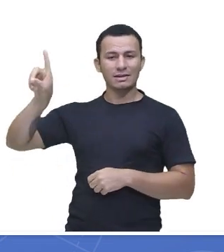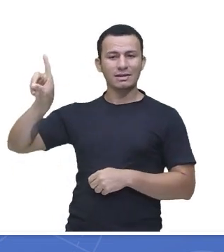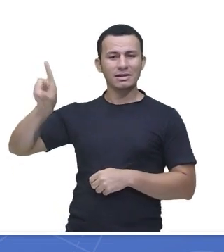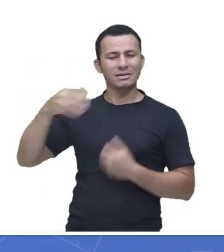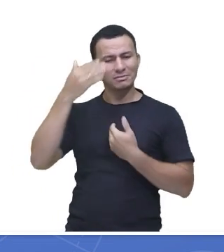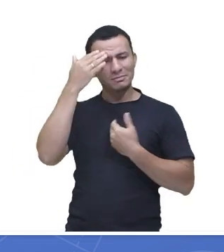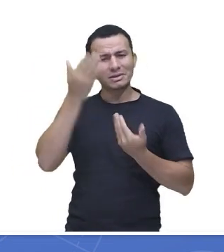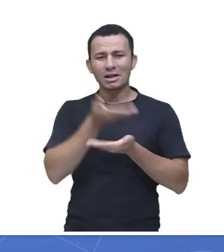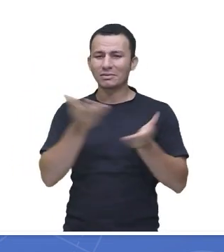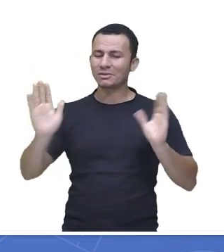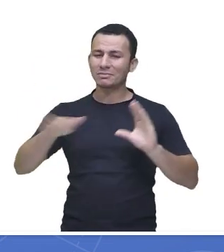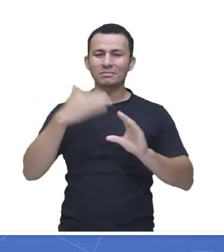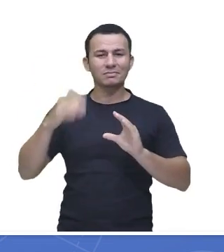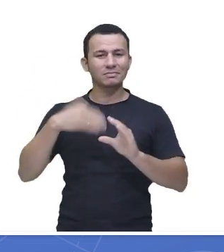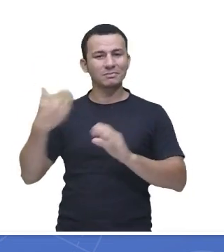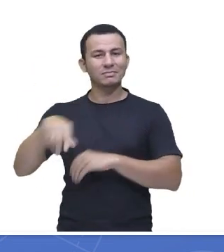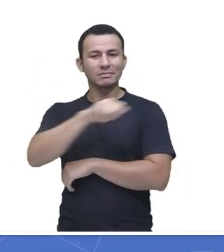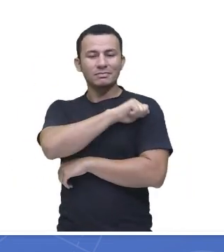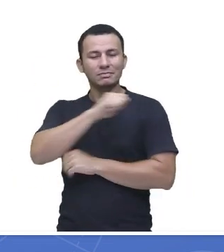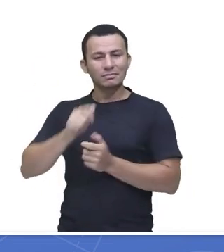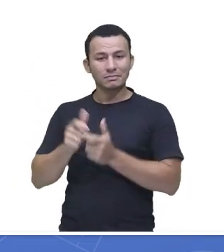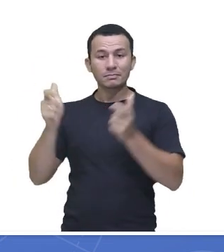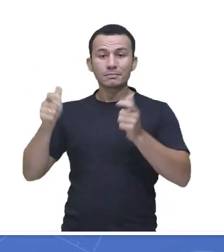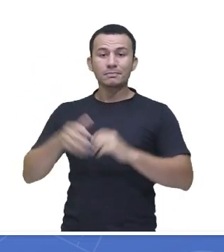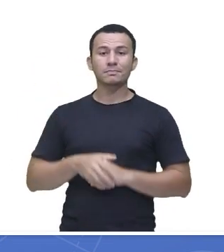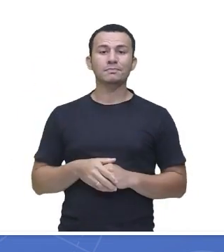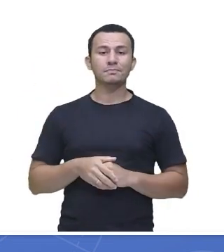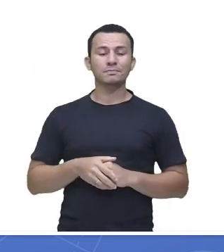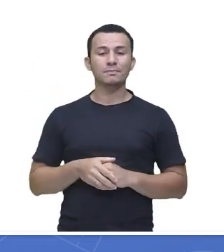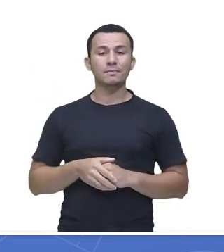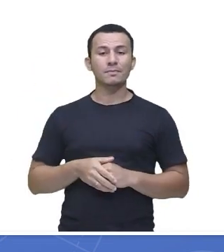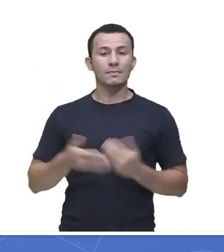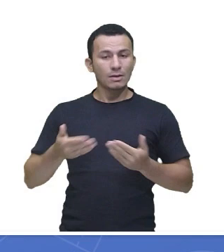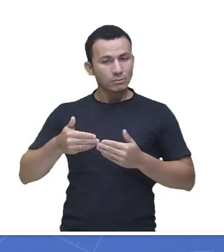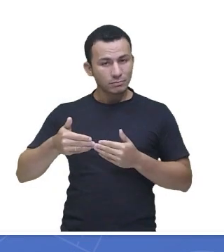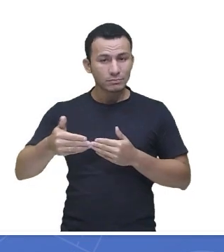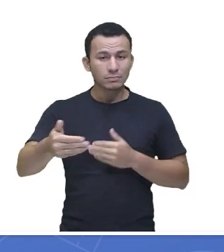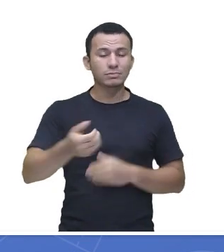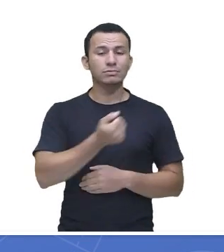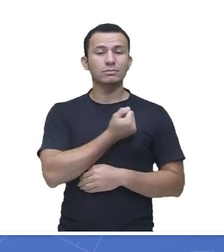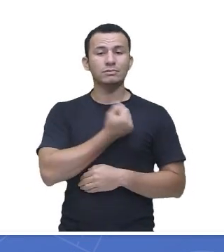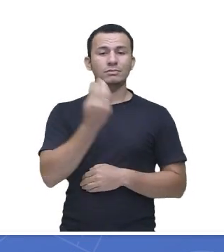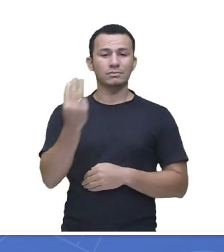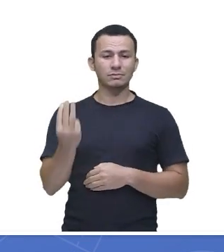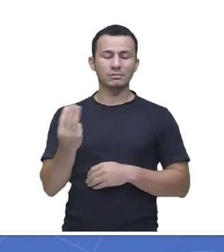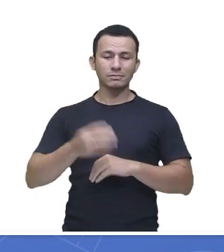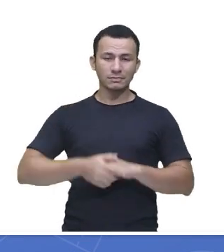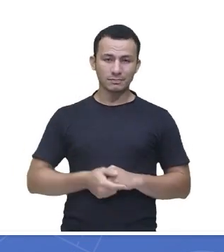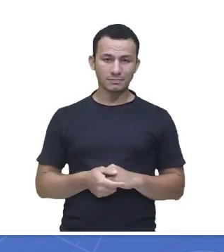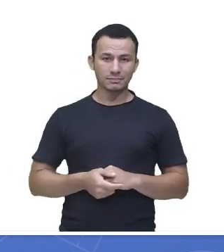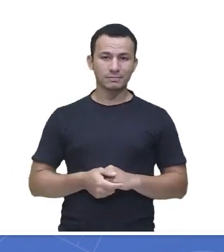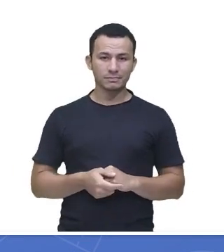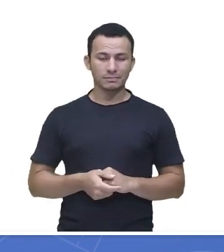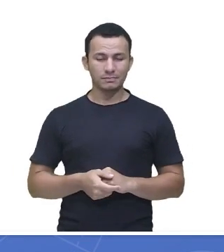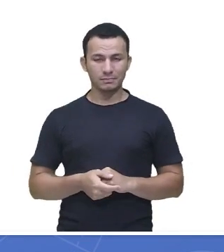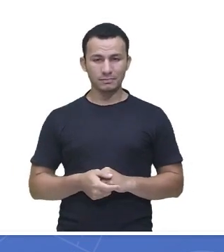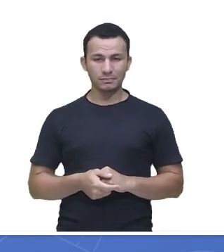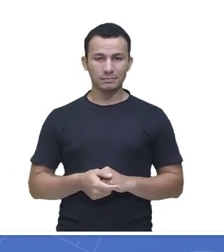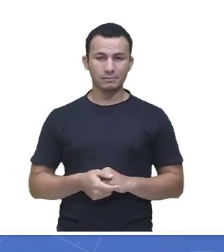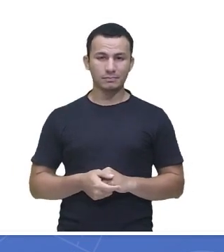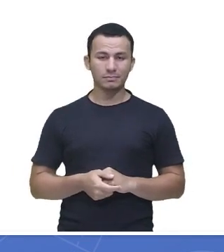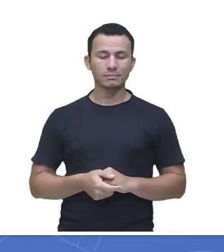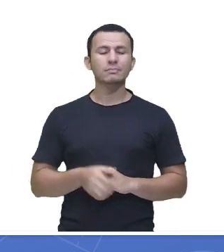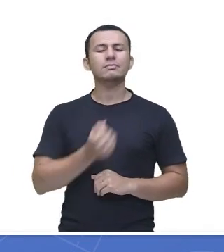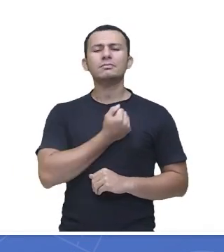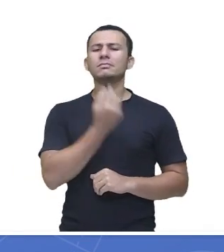pela participação de todos e agora a gente segue em frente com mais questões do Exercitando. Agora na questão 3,